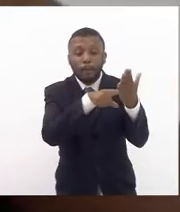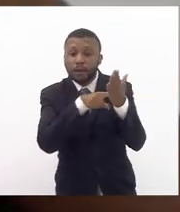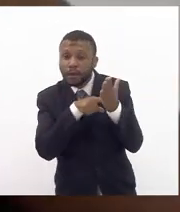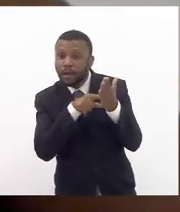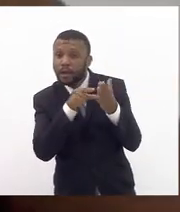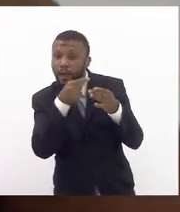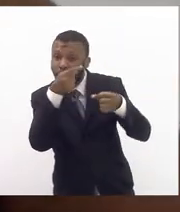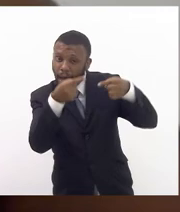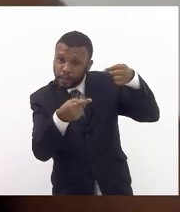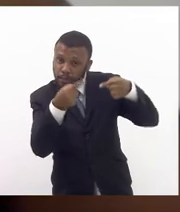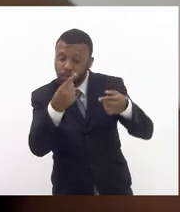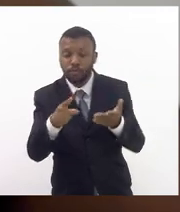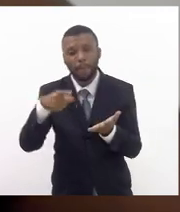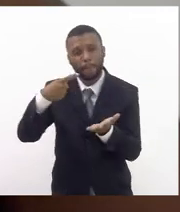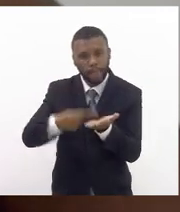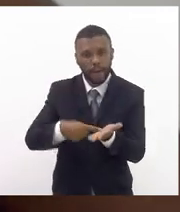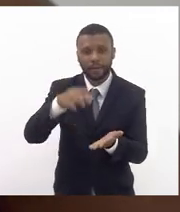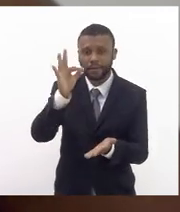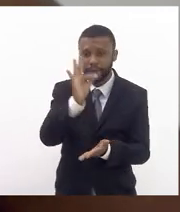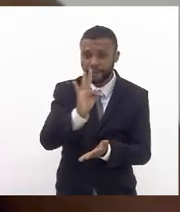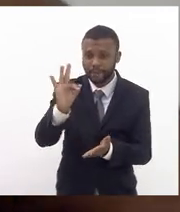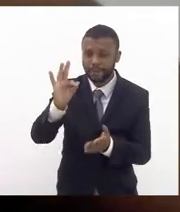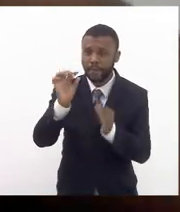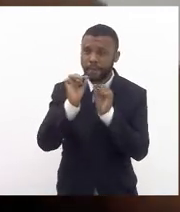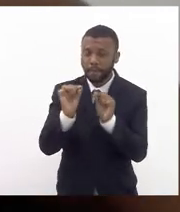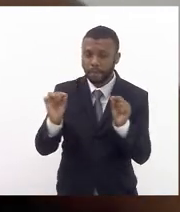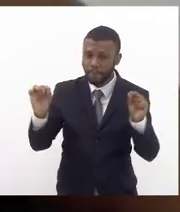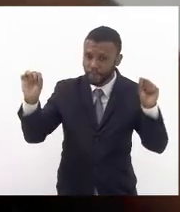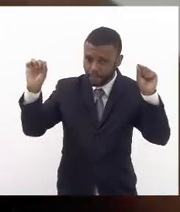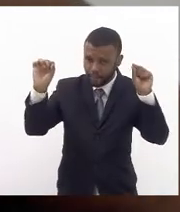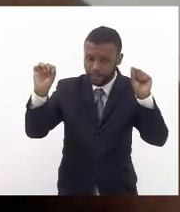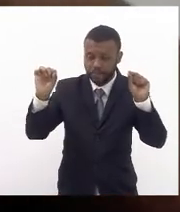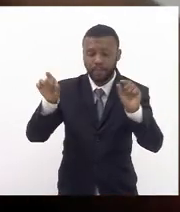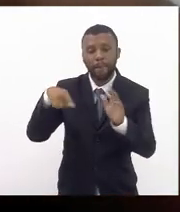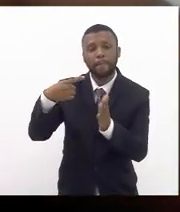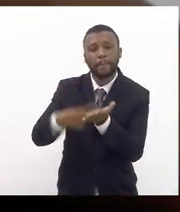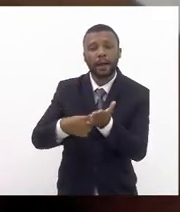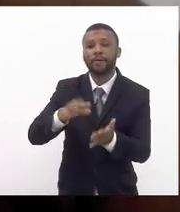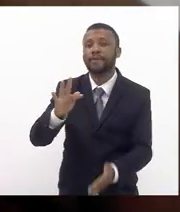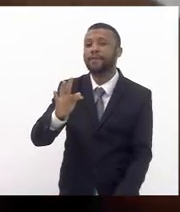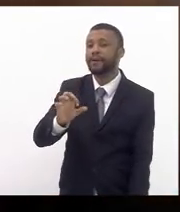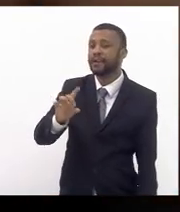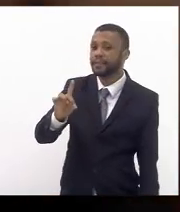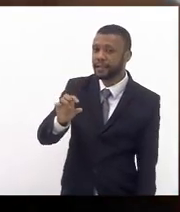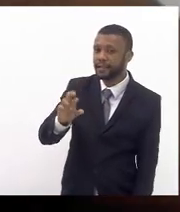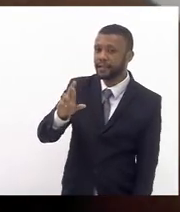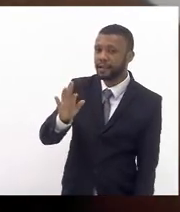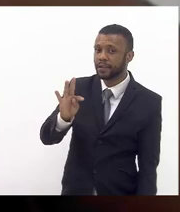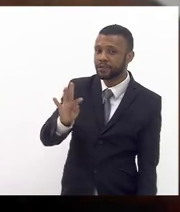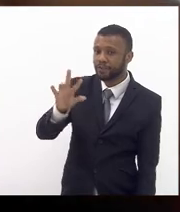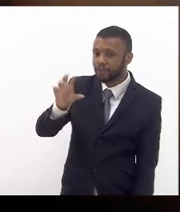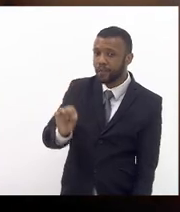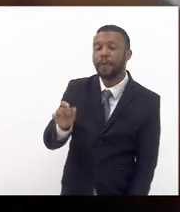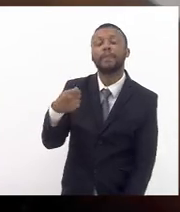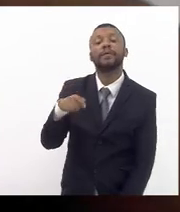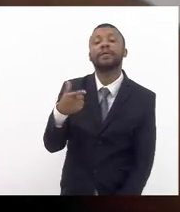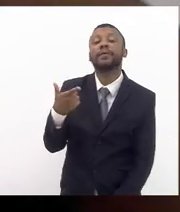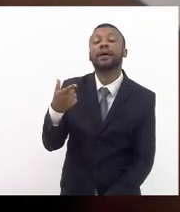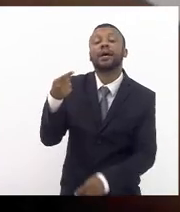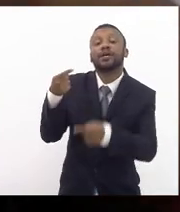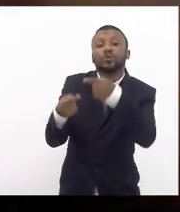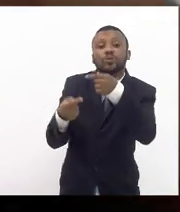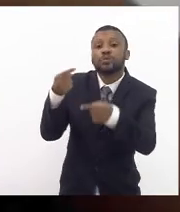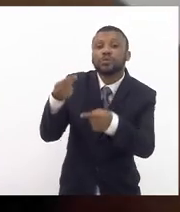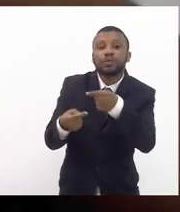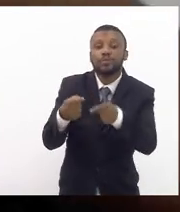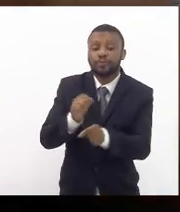discussão do Pacto Federativo para essa CPI. Esse Pacto Federativo precisa ser rediscutido. Ele não